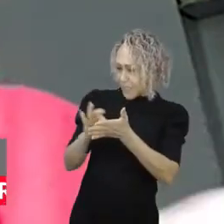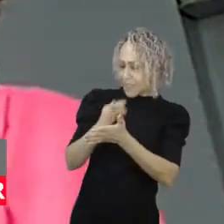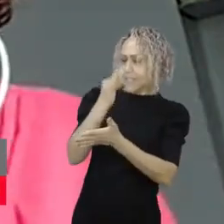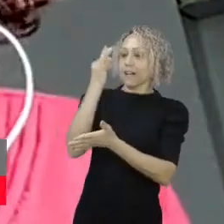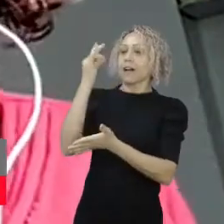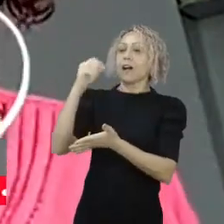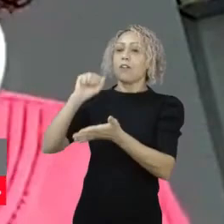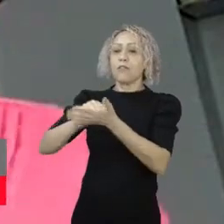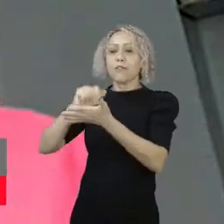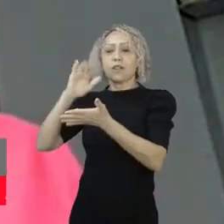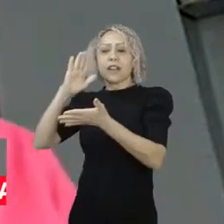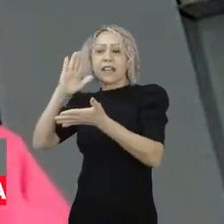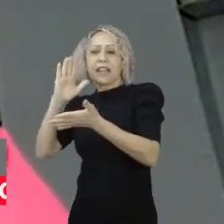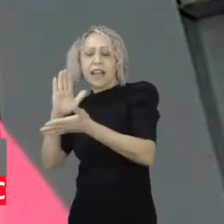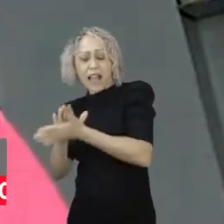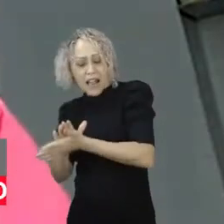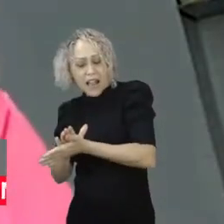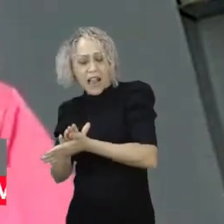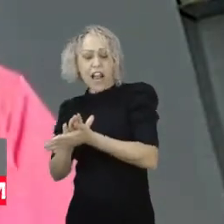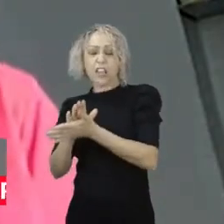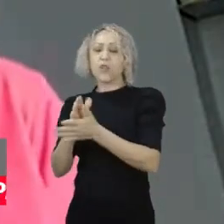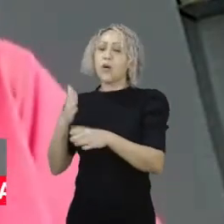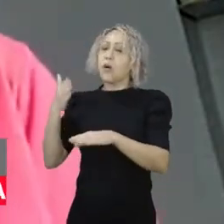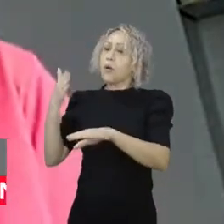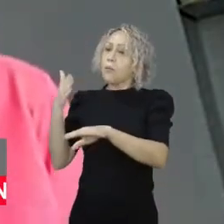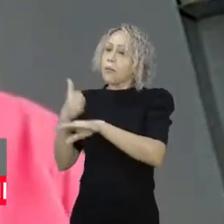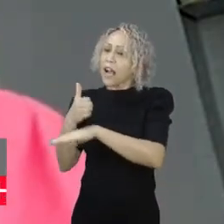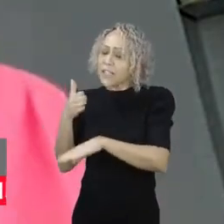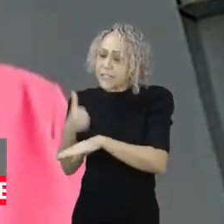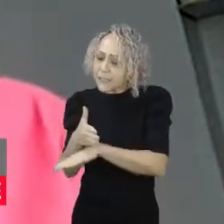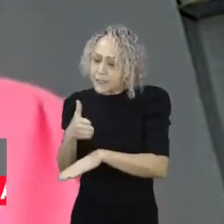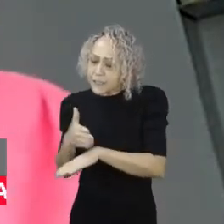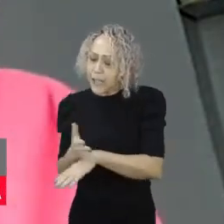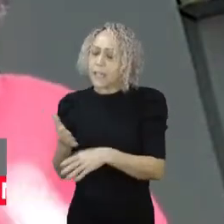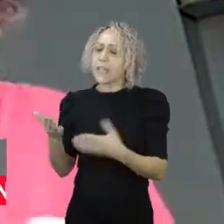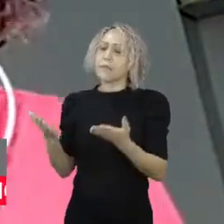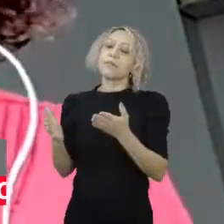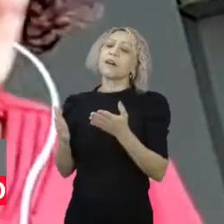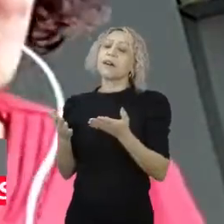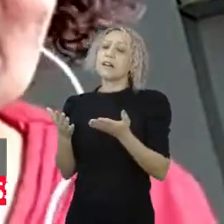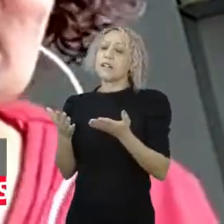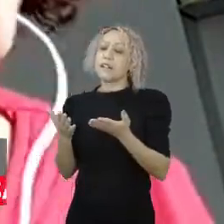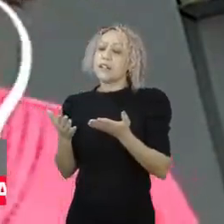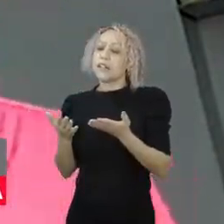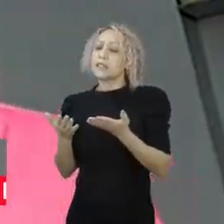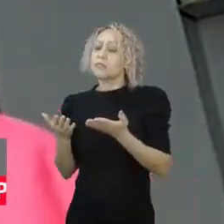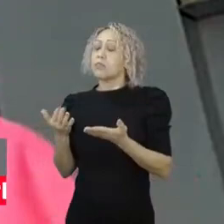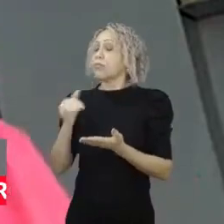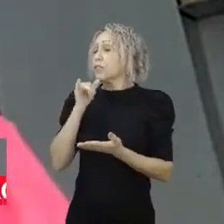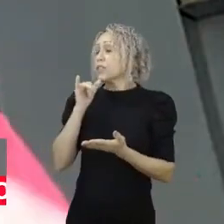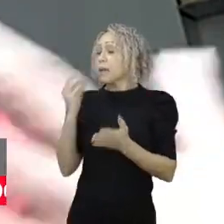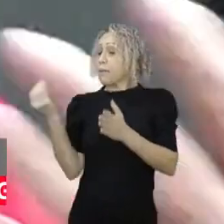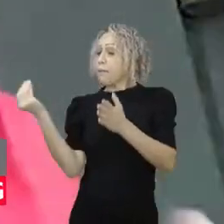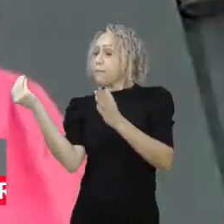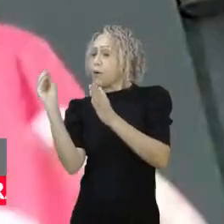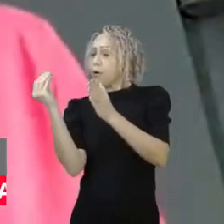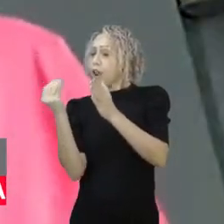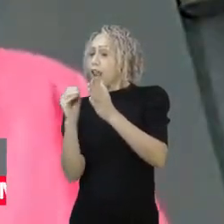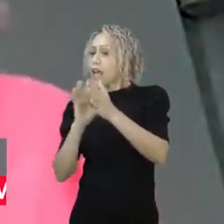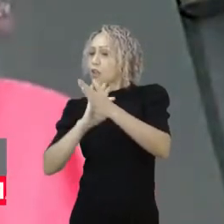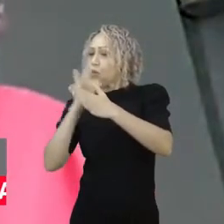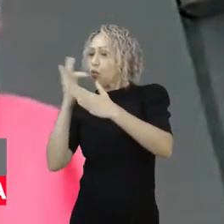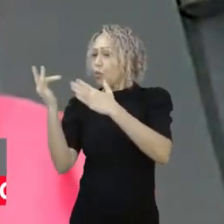diz qual movimento participa, qual é as suas redes sociais,